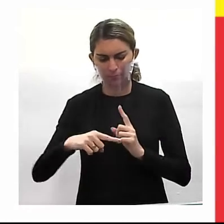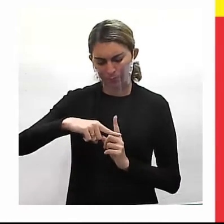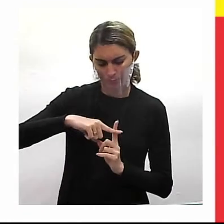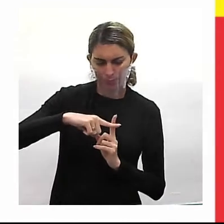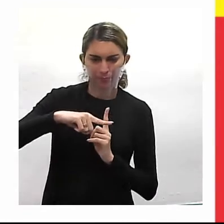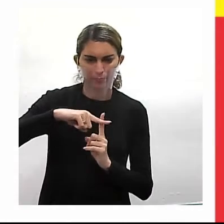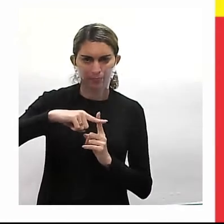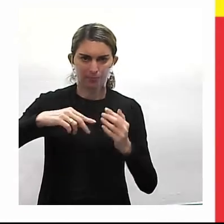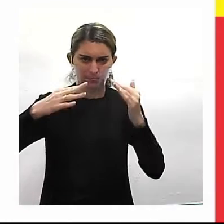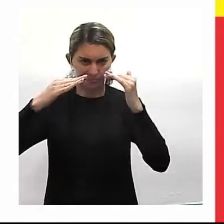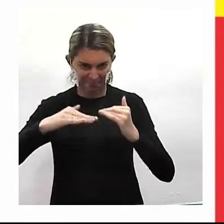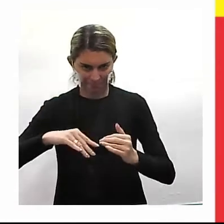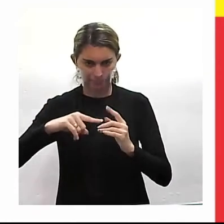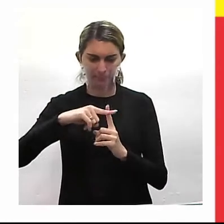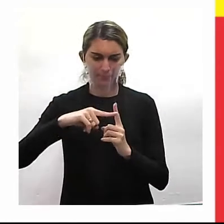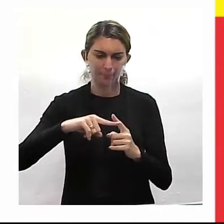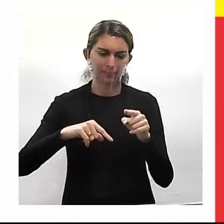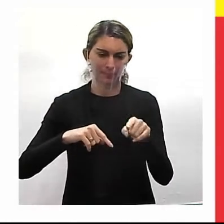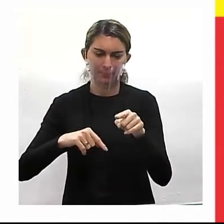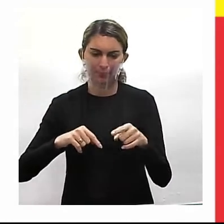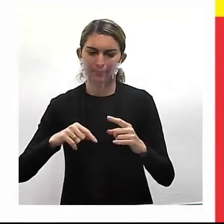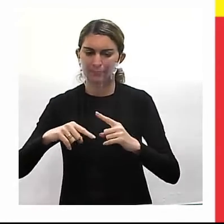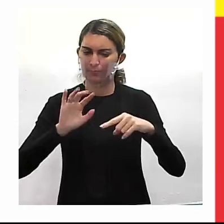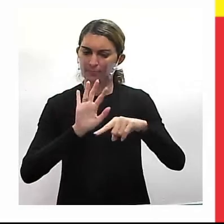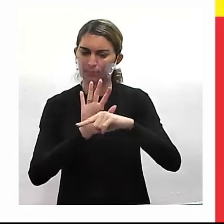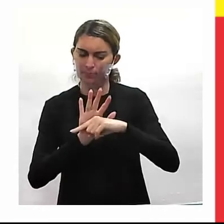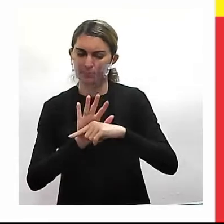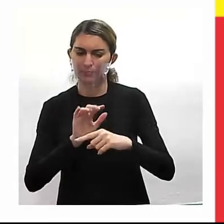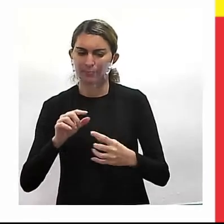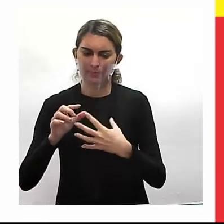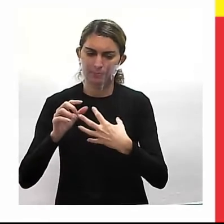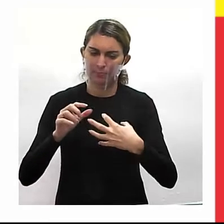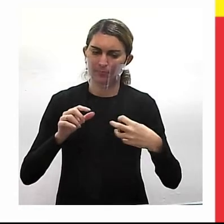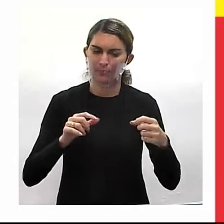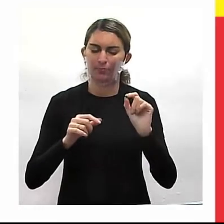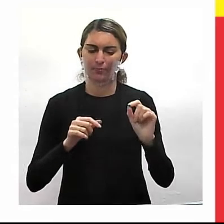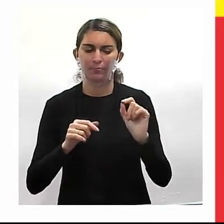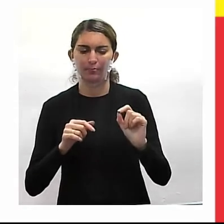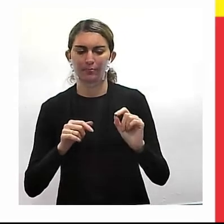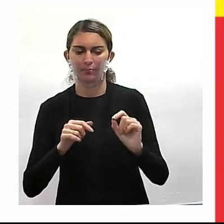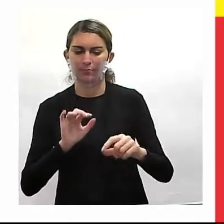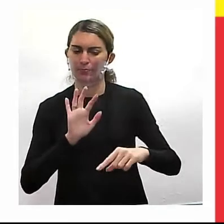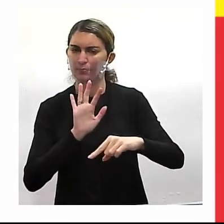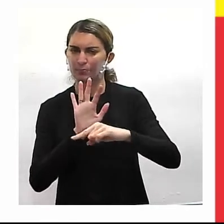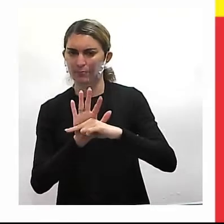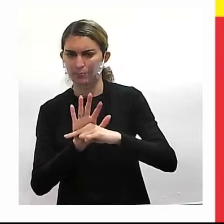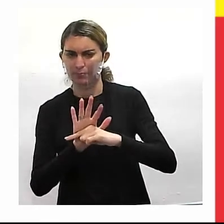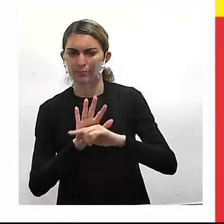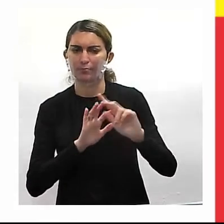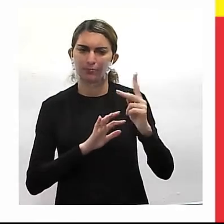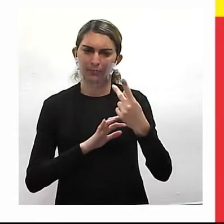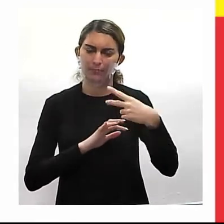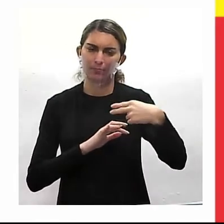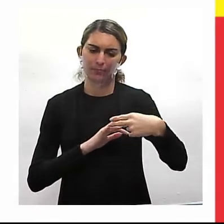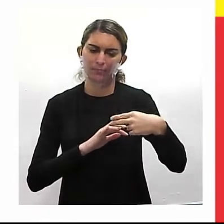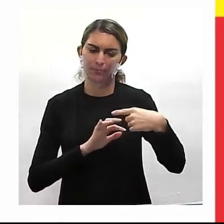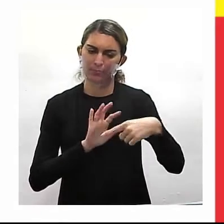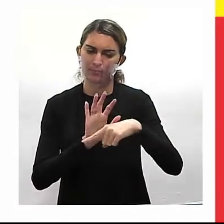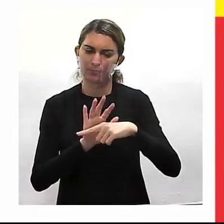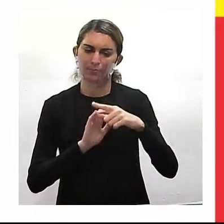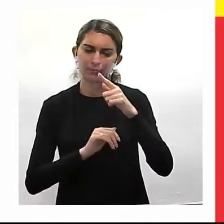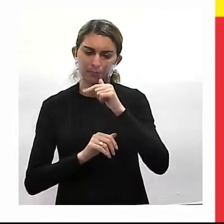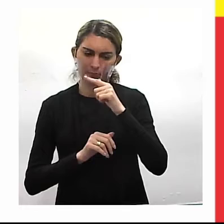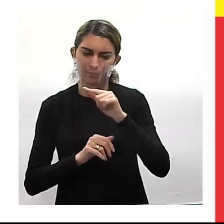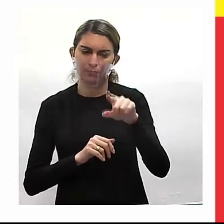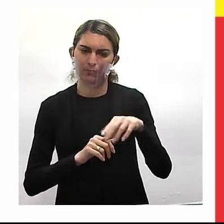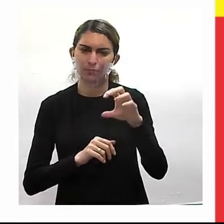não é isso que eu marquei vocês? Então, ele vai ser negativo, ou ele vai ser atraído, não é isso? Pela partezinha negativa da água, que no